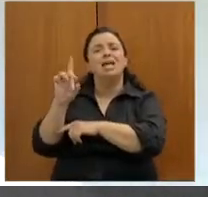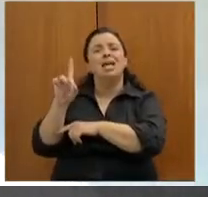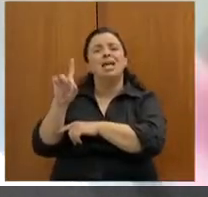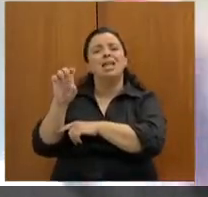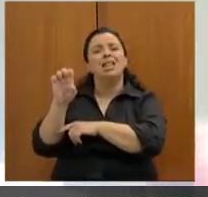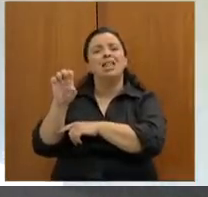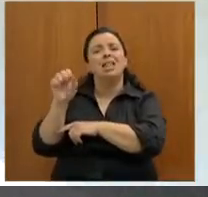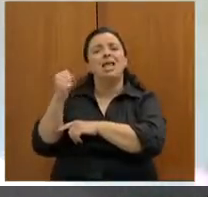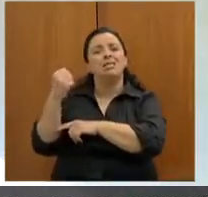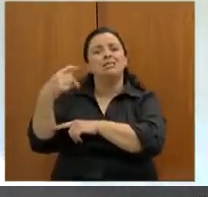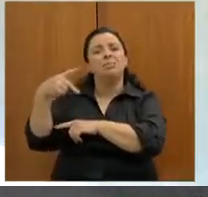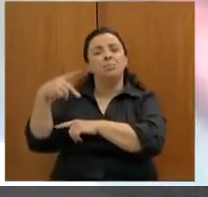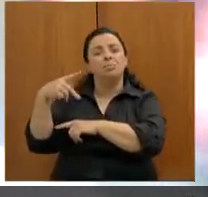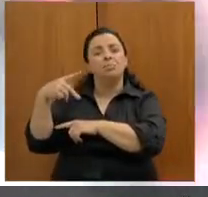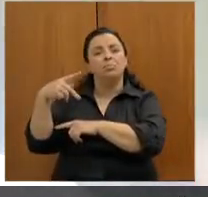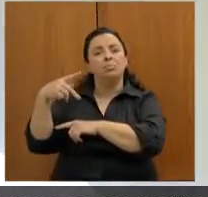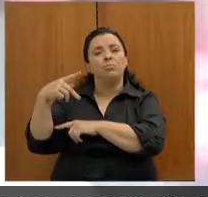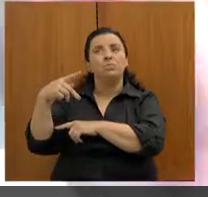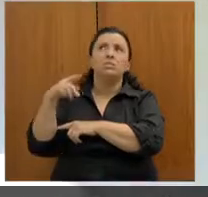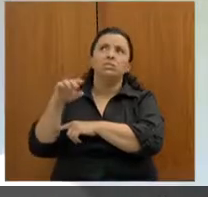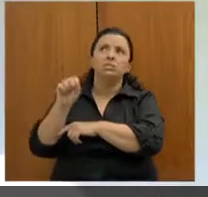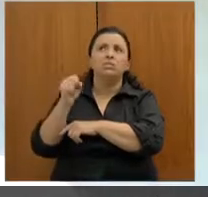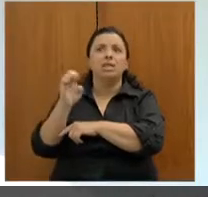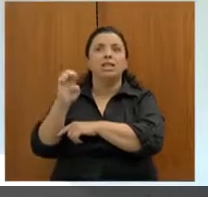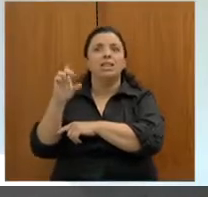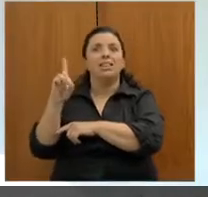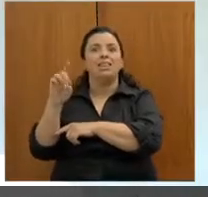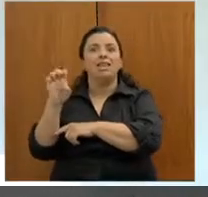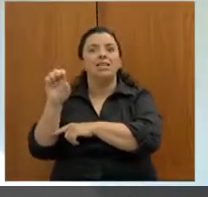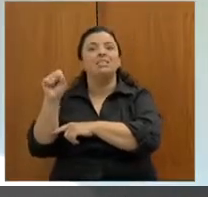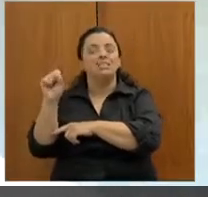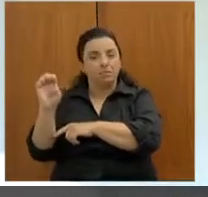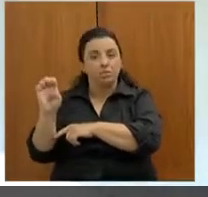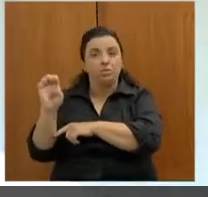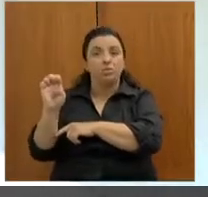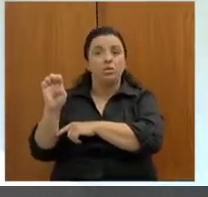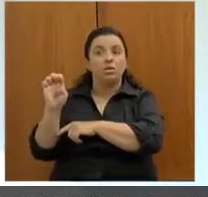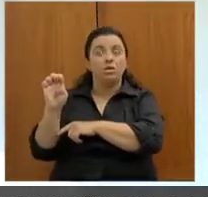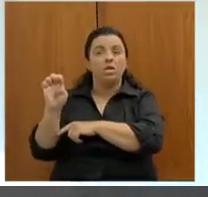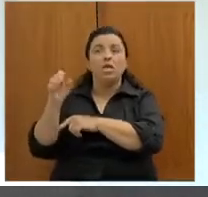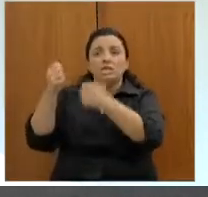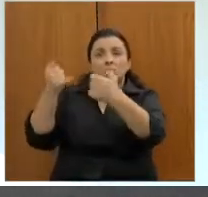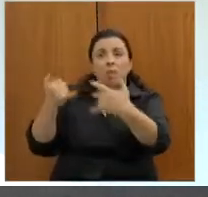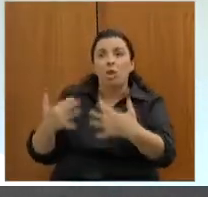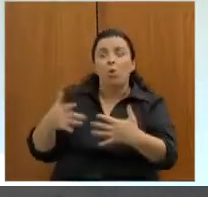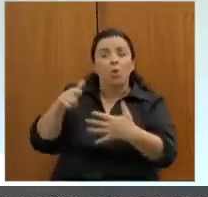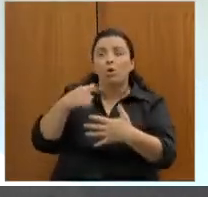governo do estado fechou os olhos para alguém estava denunciando aqui a meses